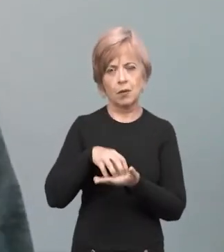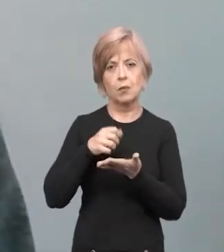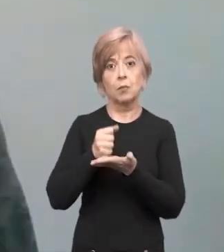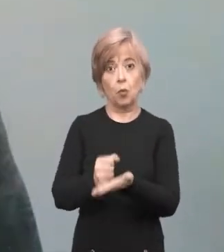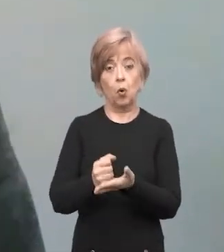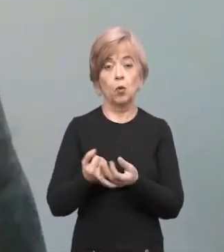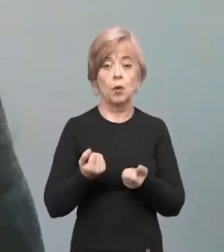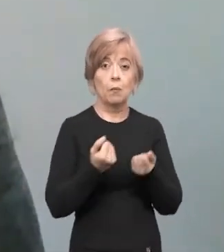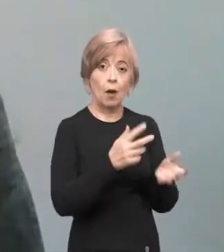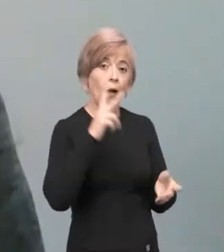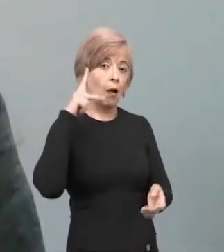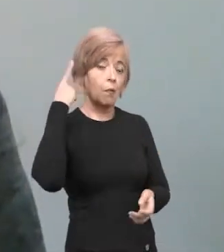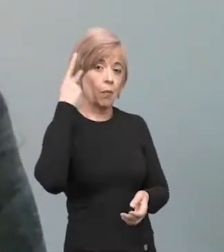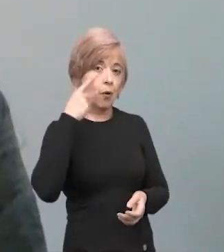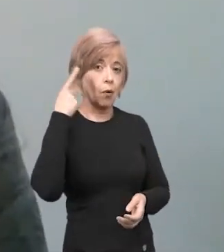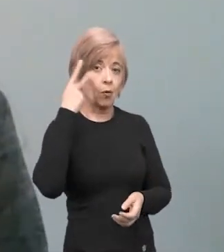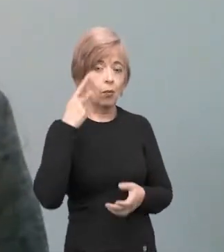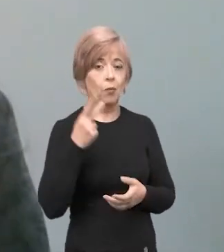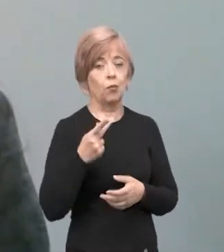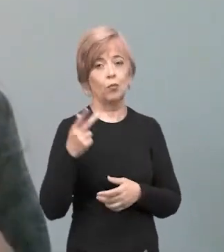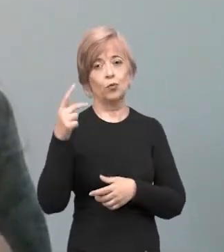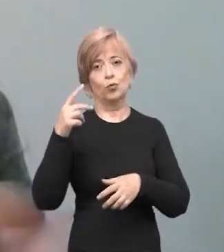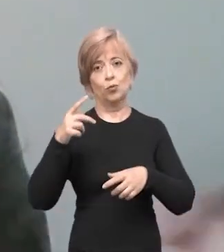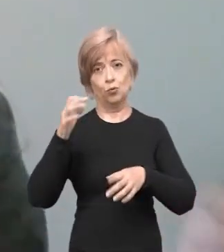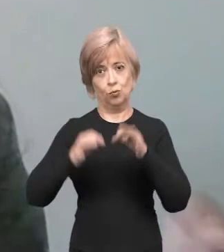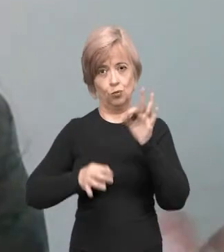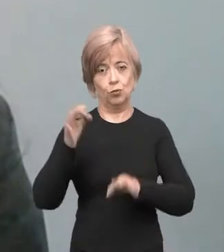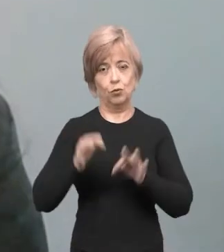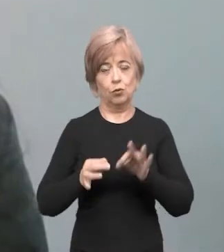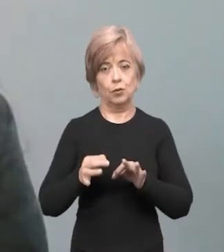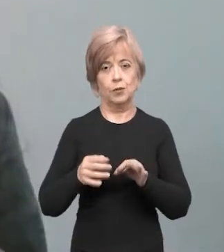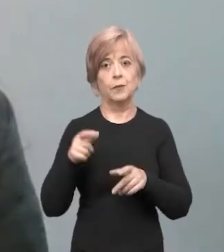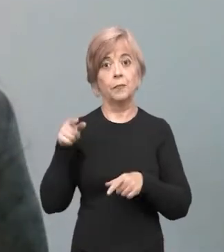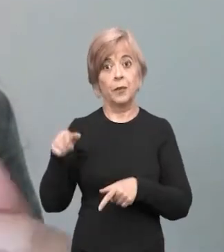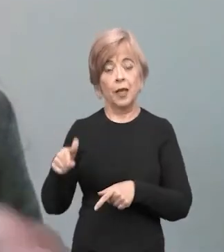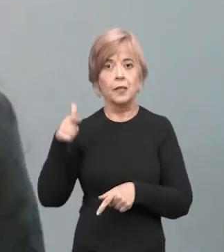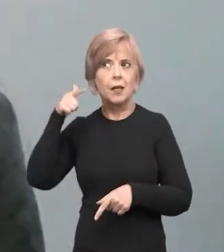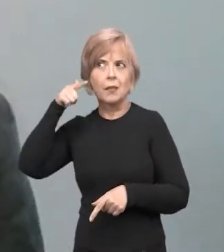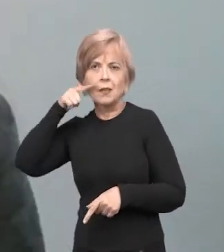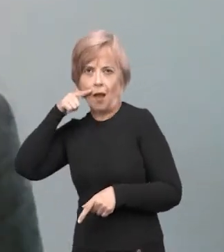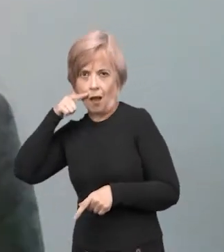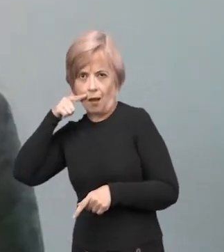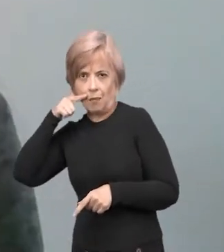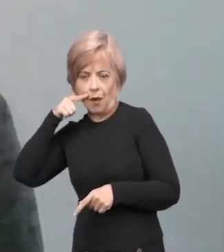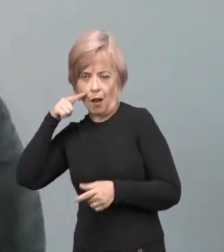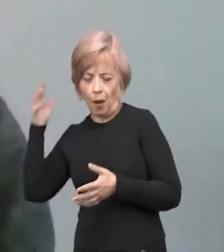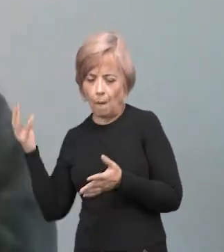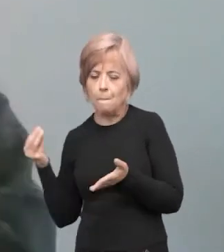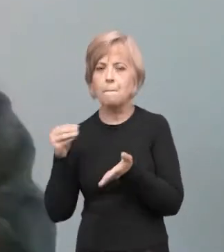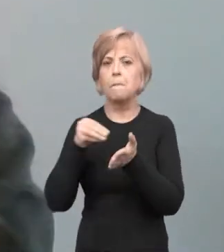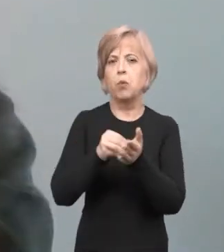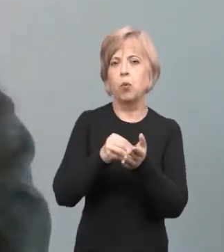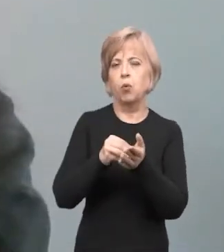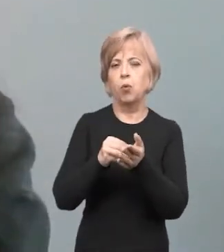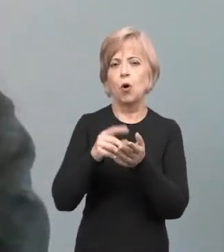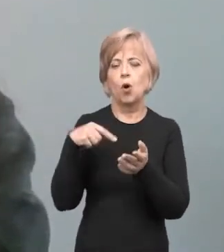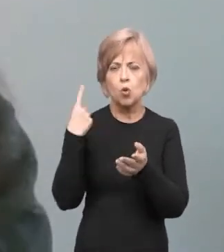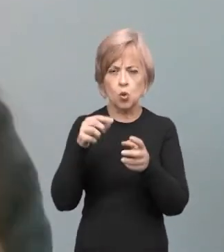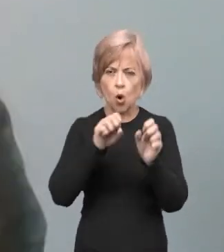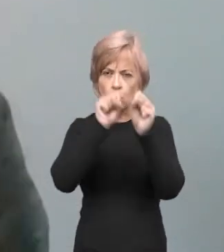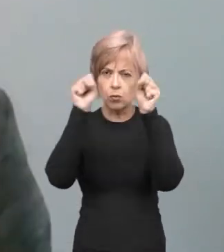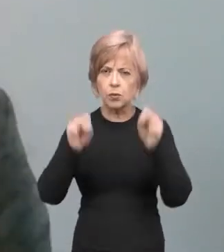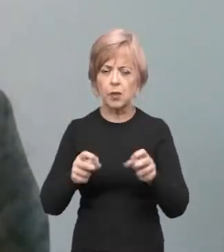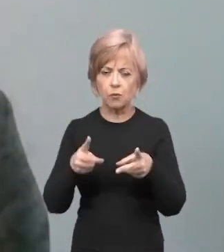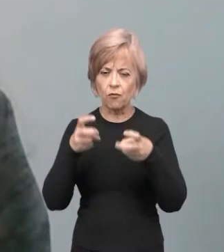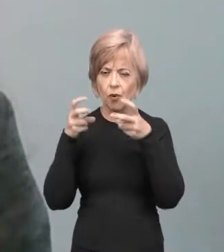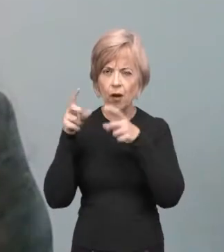de justiça. E aí, através desse tablô, né, onde vem todas essas estatísticas, é possível nós